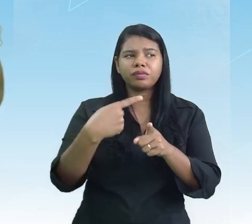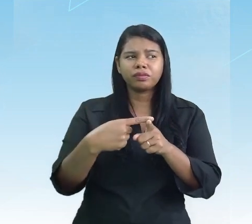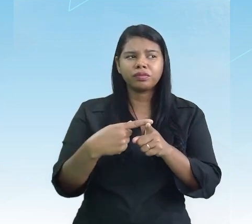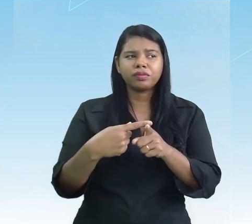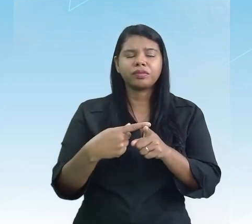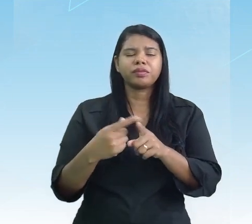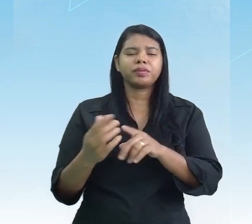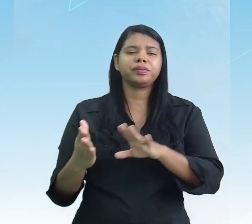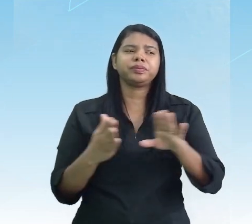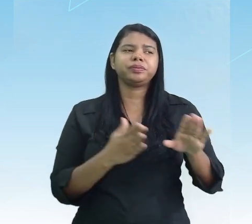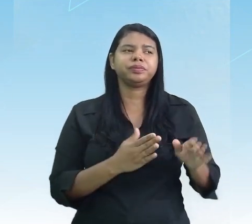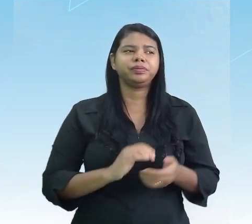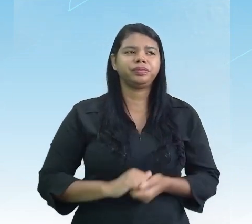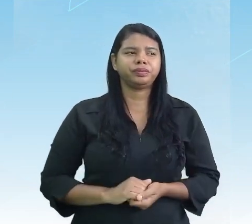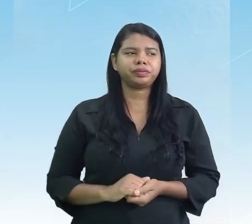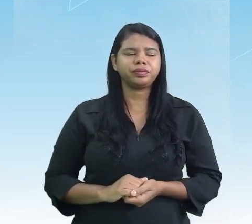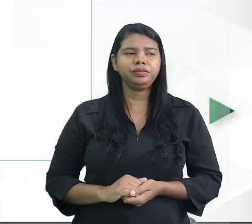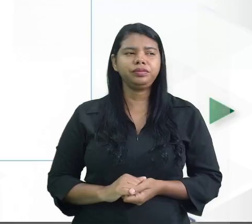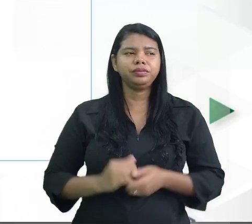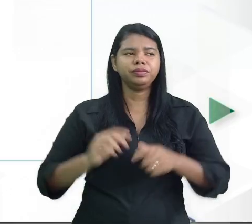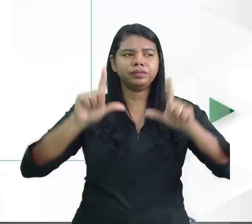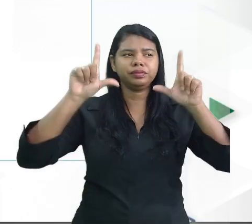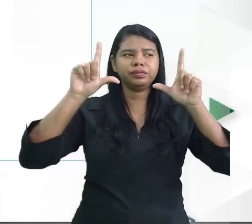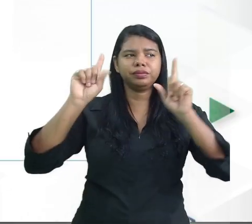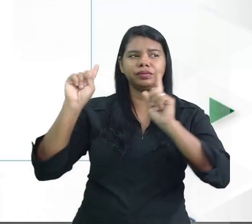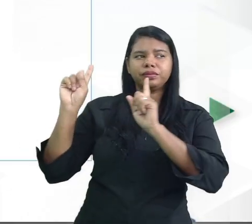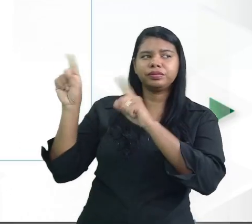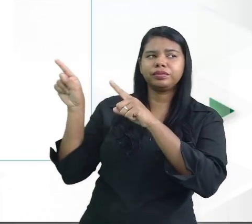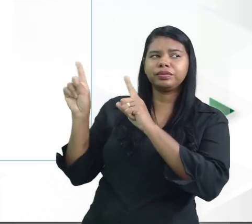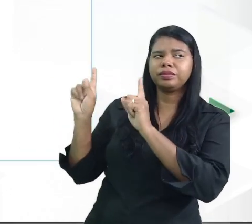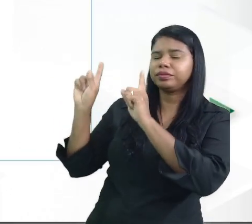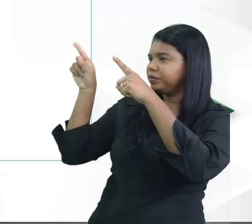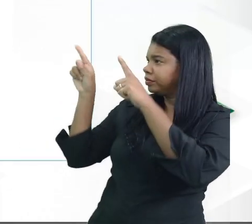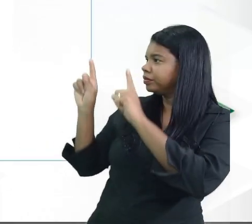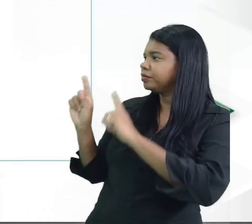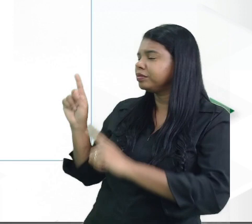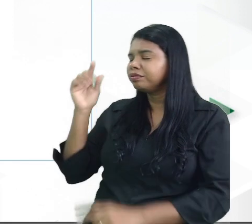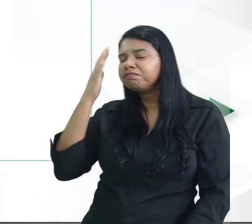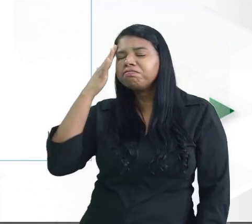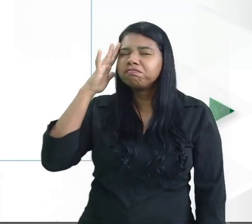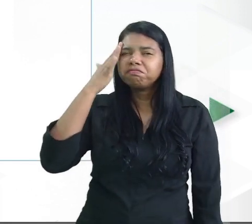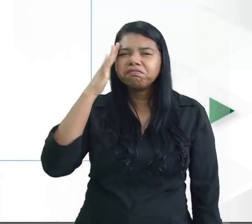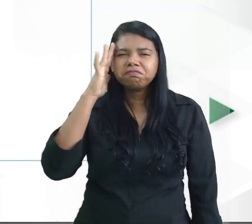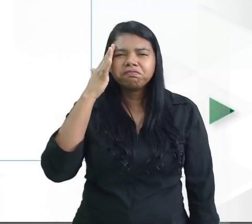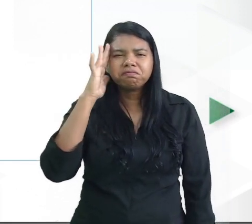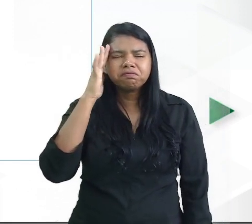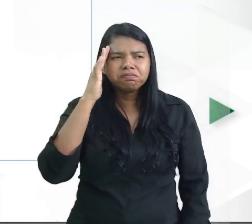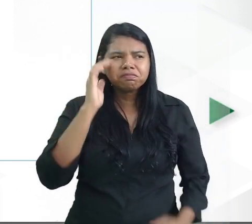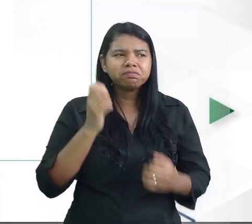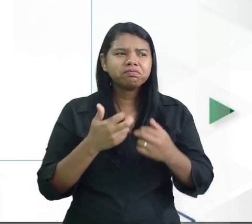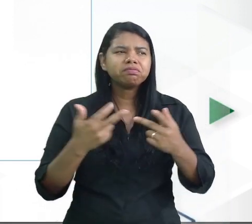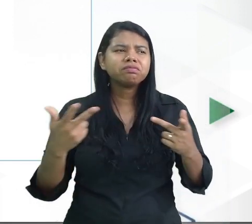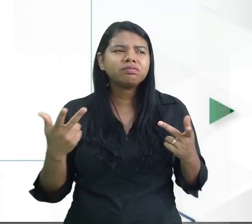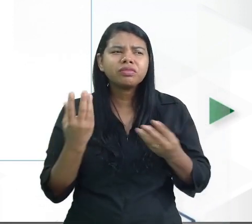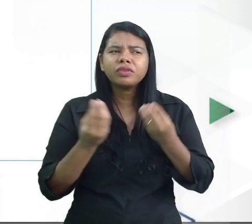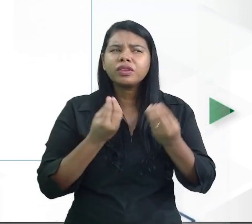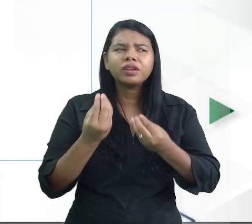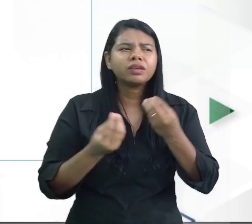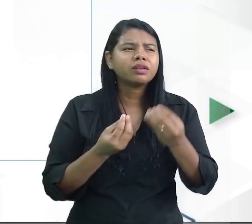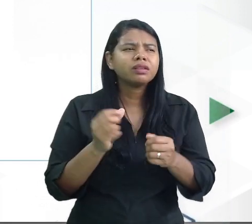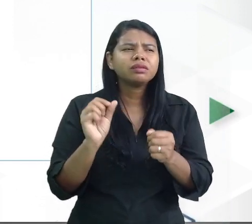aí. Olhem só na tela uma pergunta, uma dúvida, dúvidas. Muitos estudantes colocam, como faço